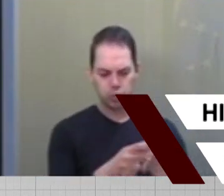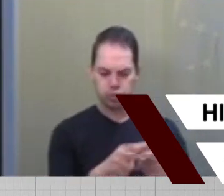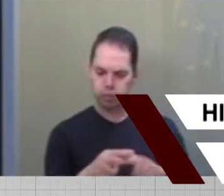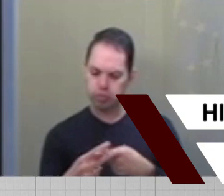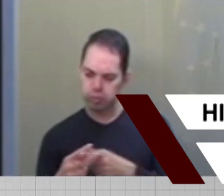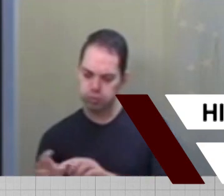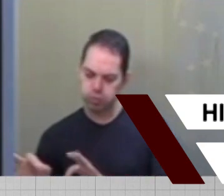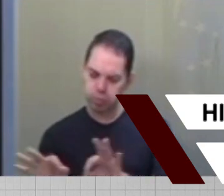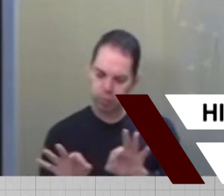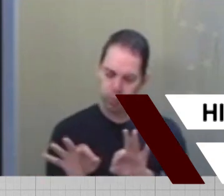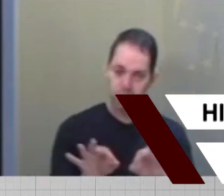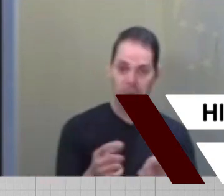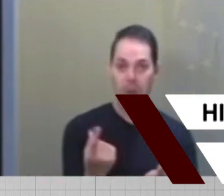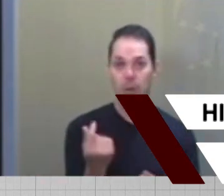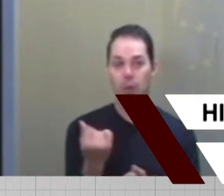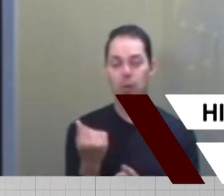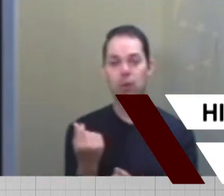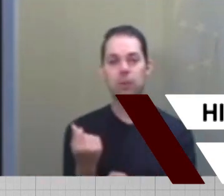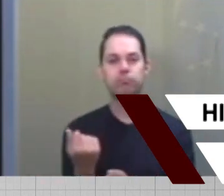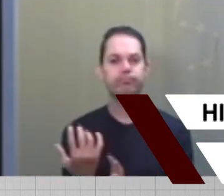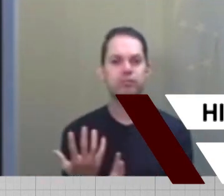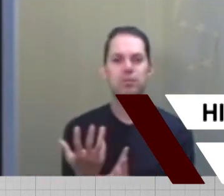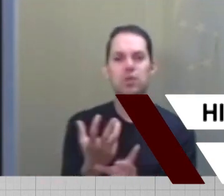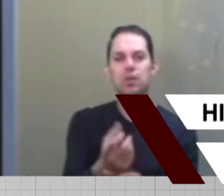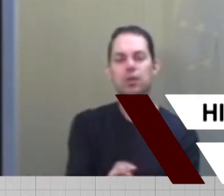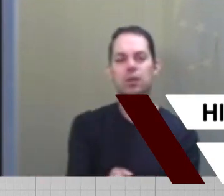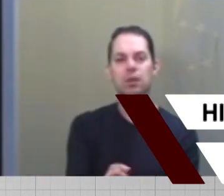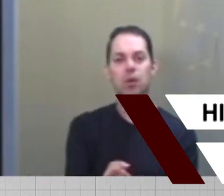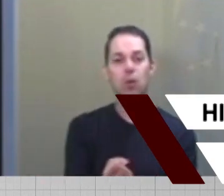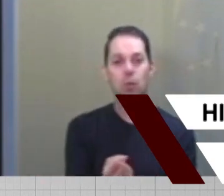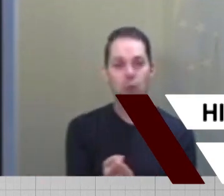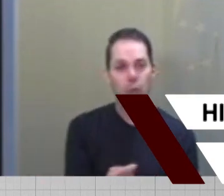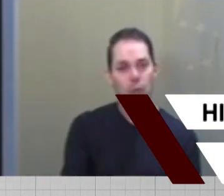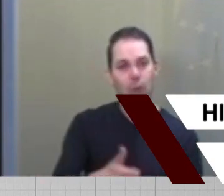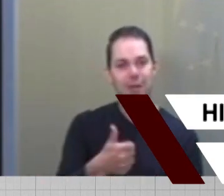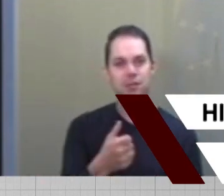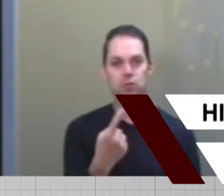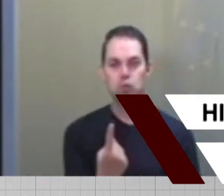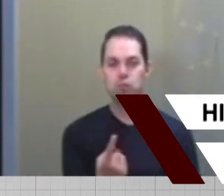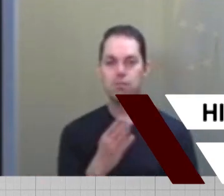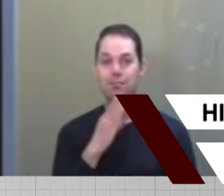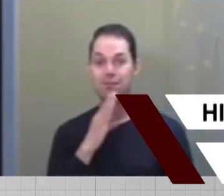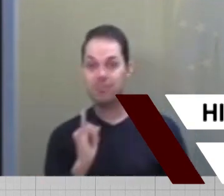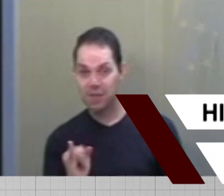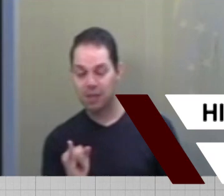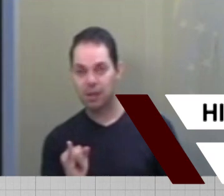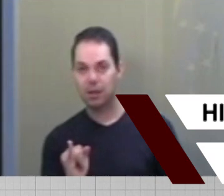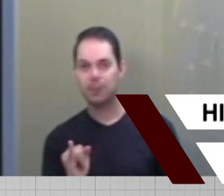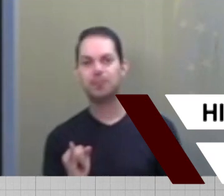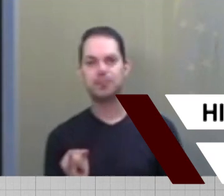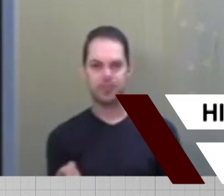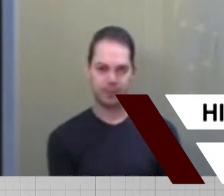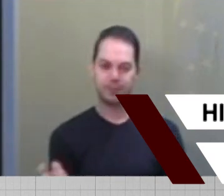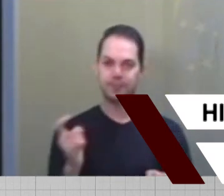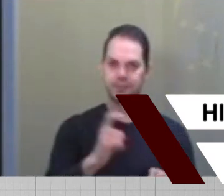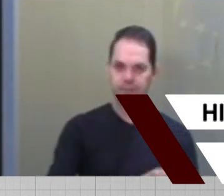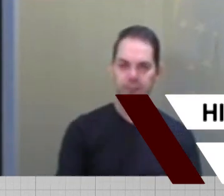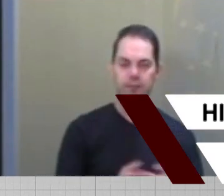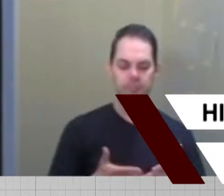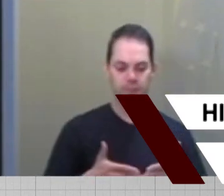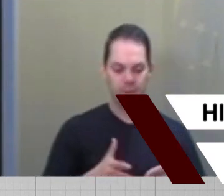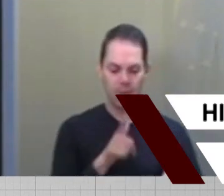reclusas. O custo para a recuperação era quase R$1 bilhão, para poder tornar novamente o rio Jacuí